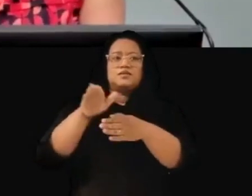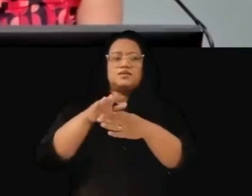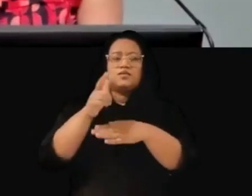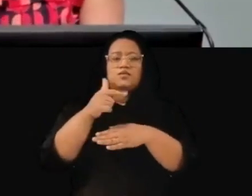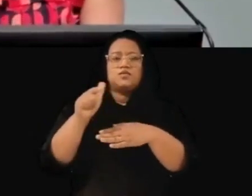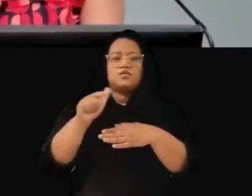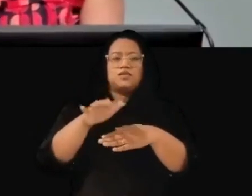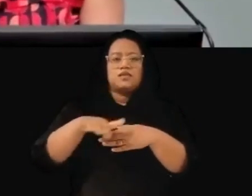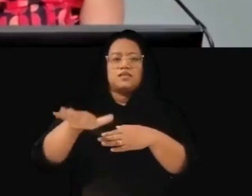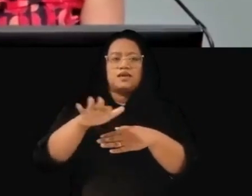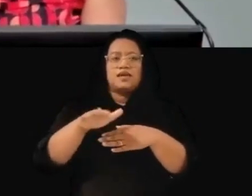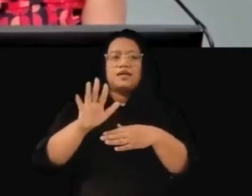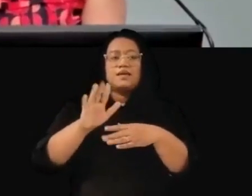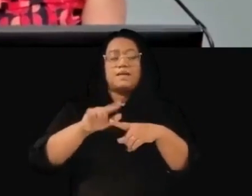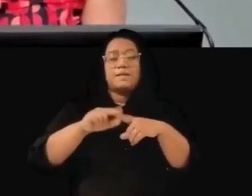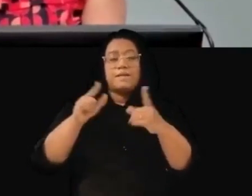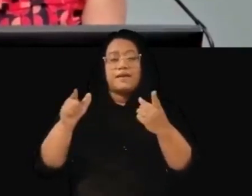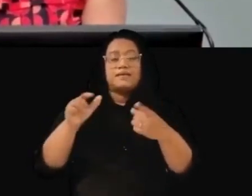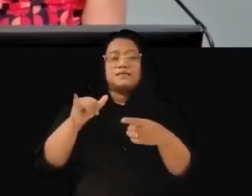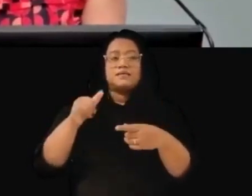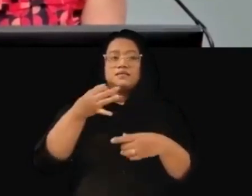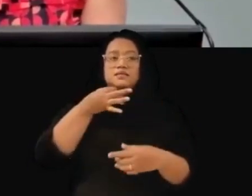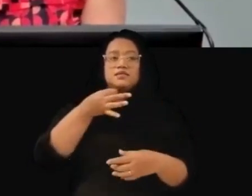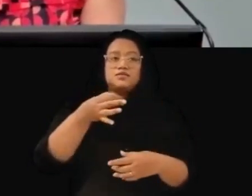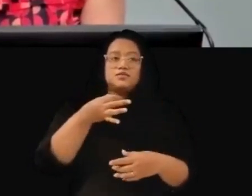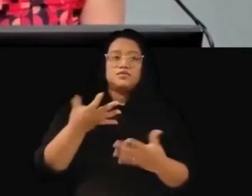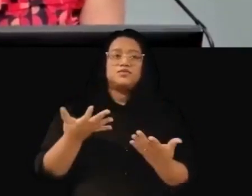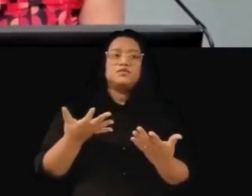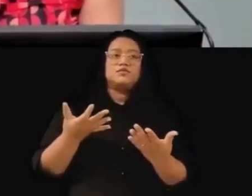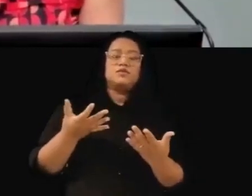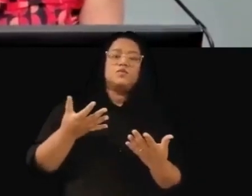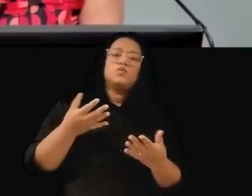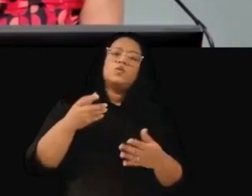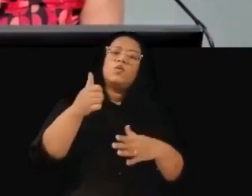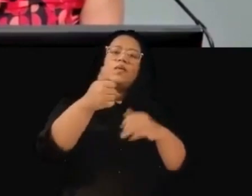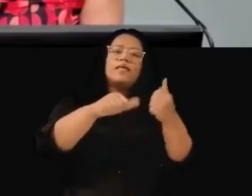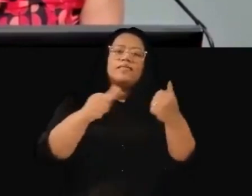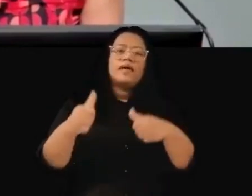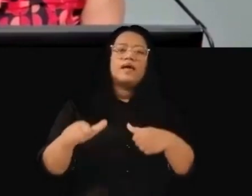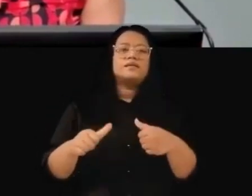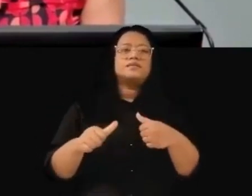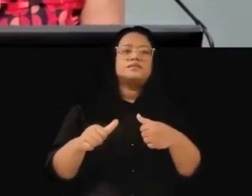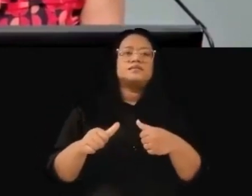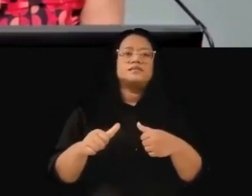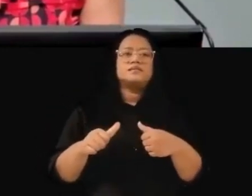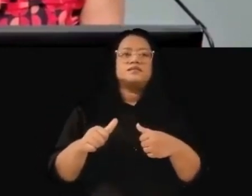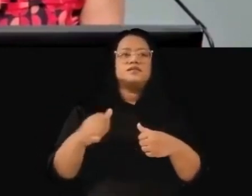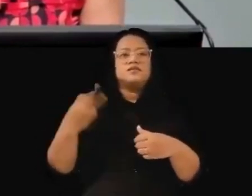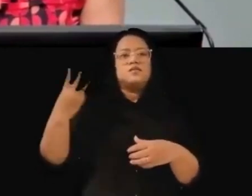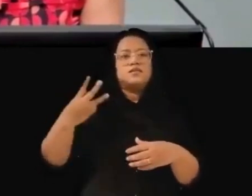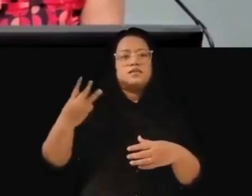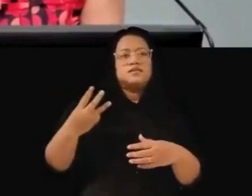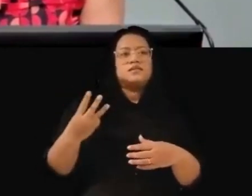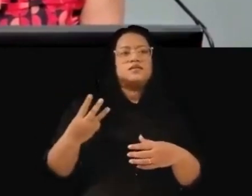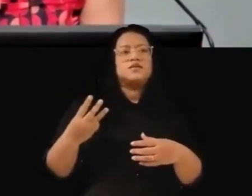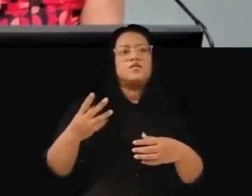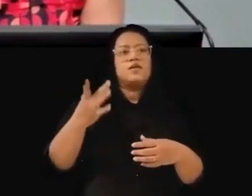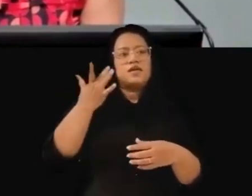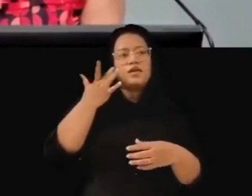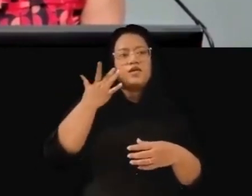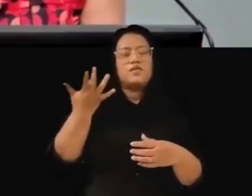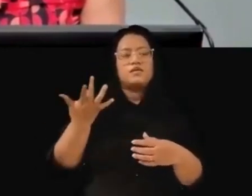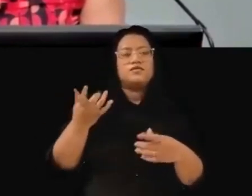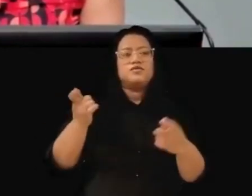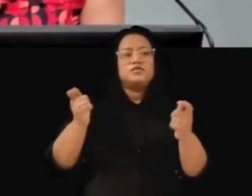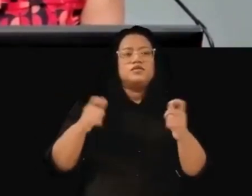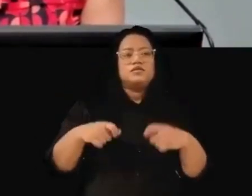se ele puder vir a recomendar, a sugerir, né, uma intervenção, uma análise, como um terceiro, né, acho que seria, por exemplo,